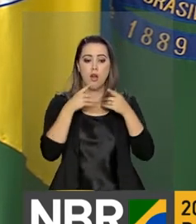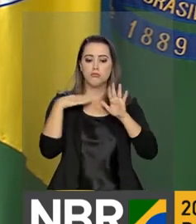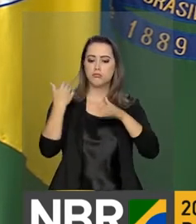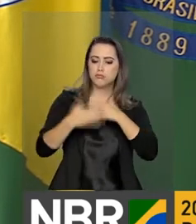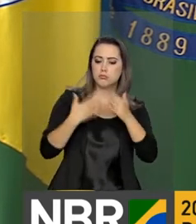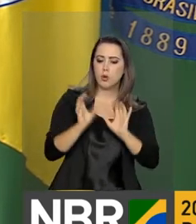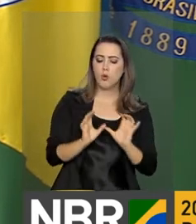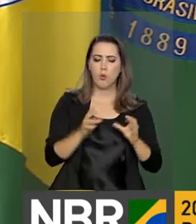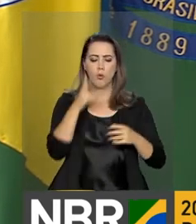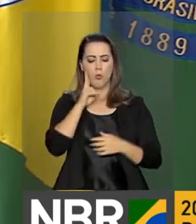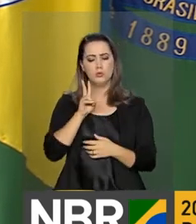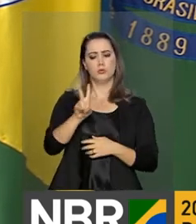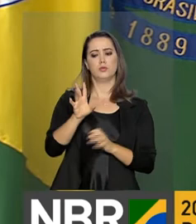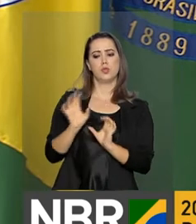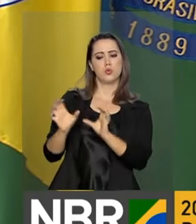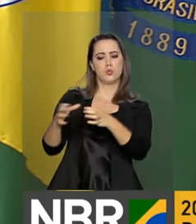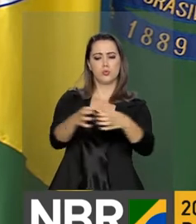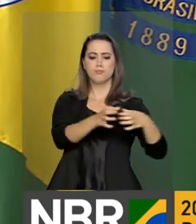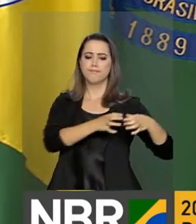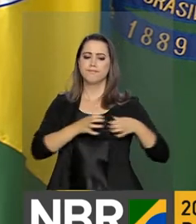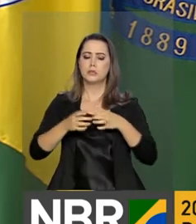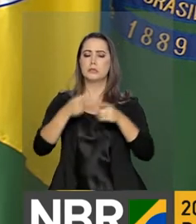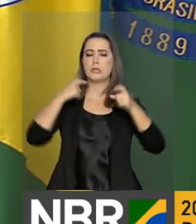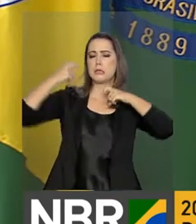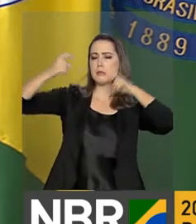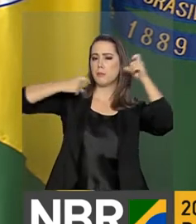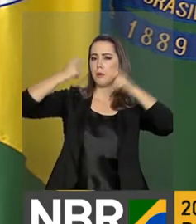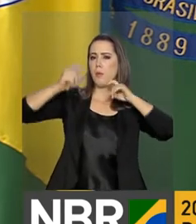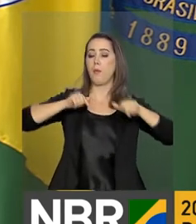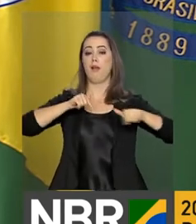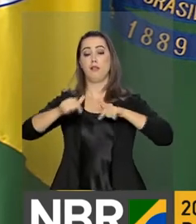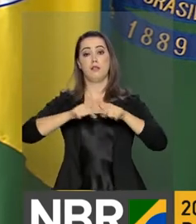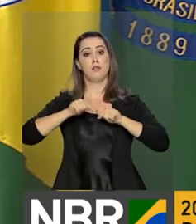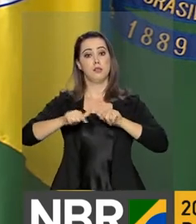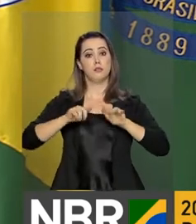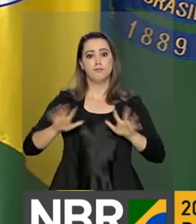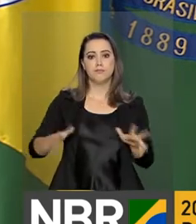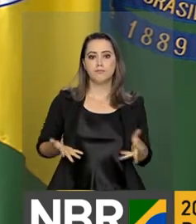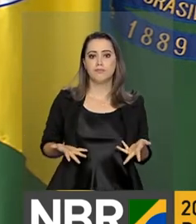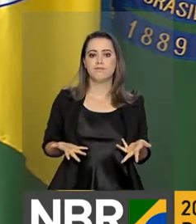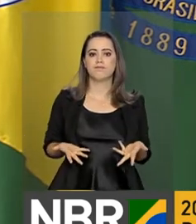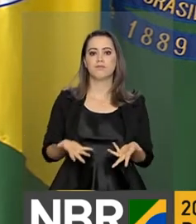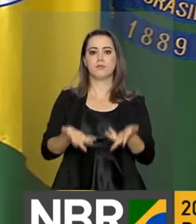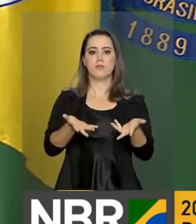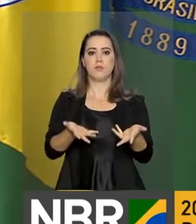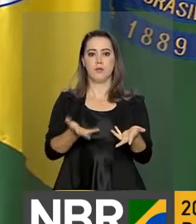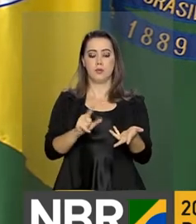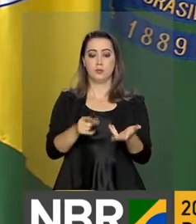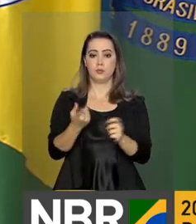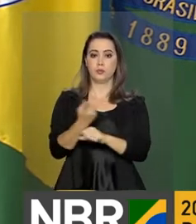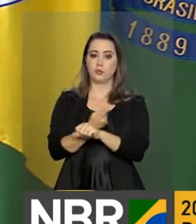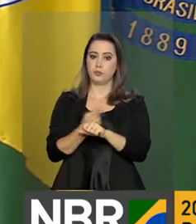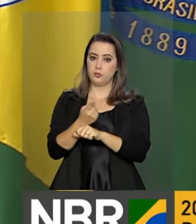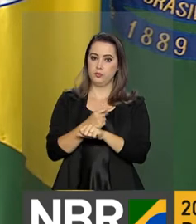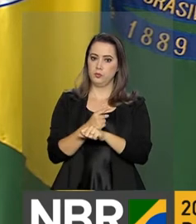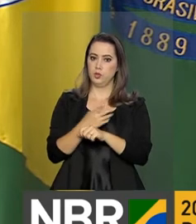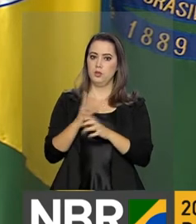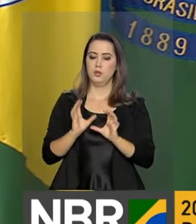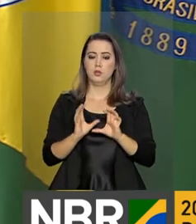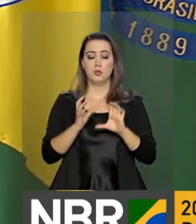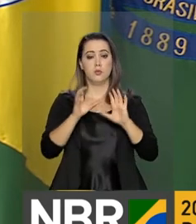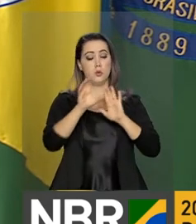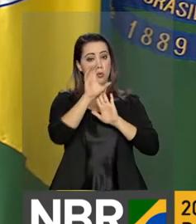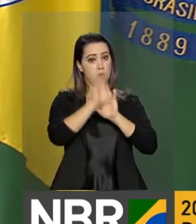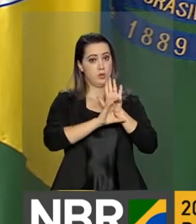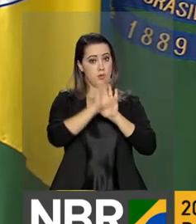vários setores que se preocuparam e que trabalharam e que mourejaram até na procura desta base